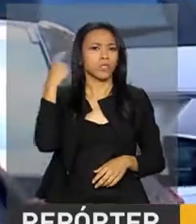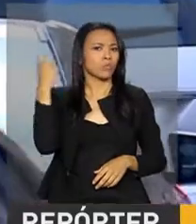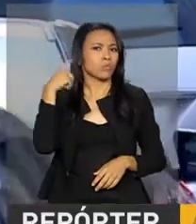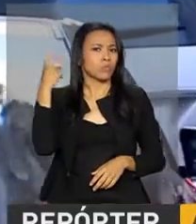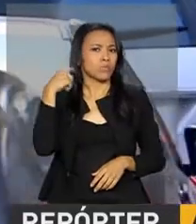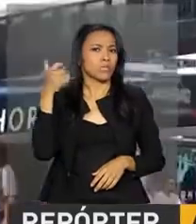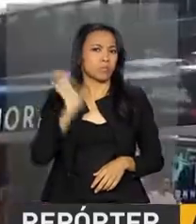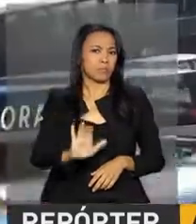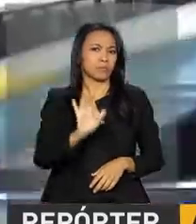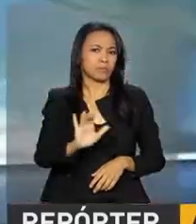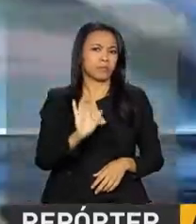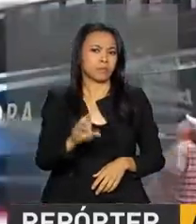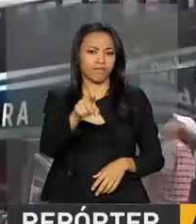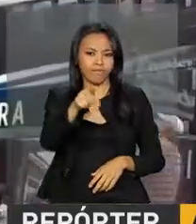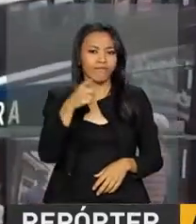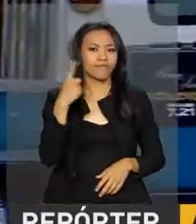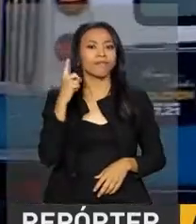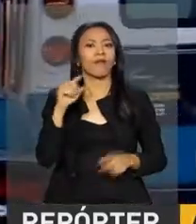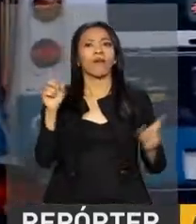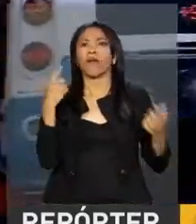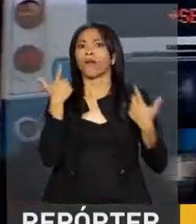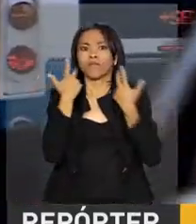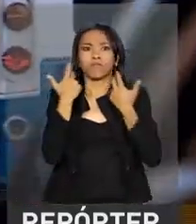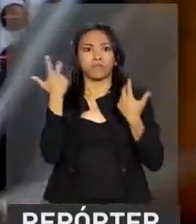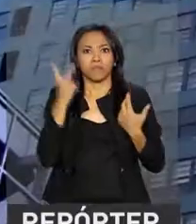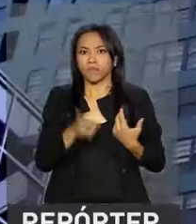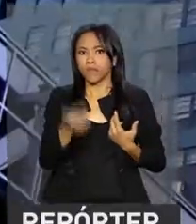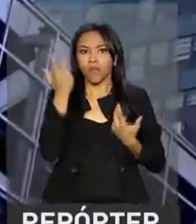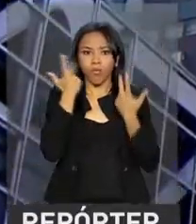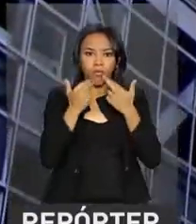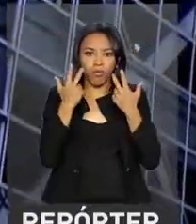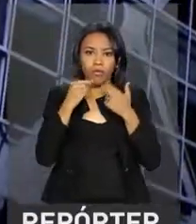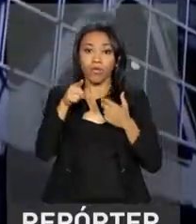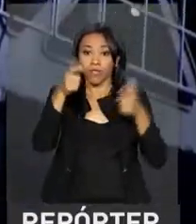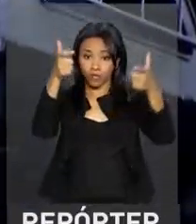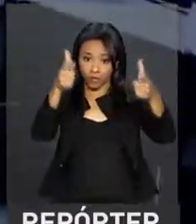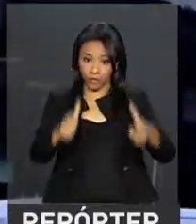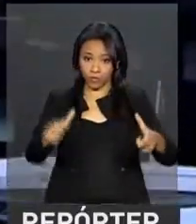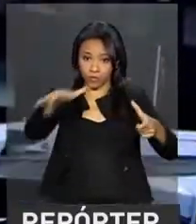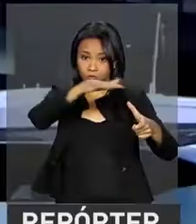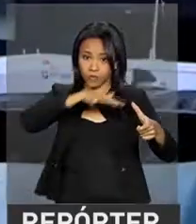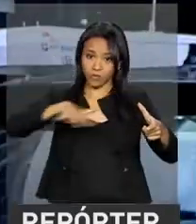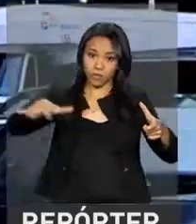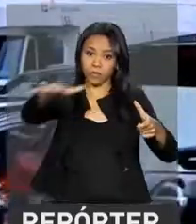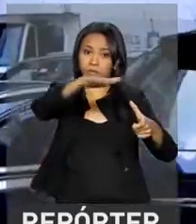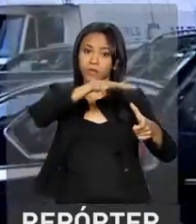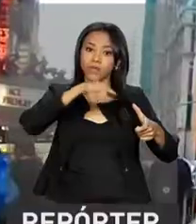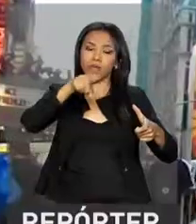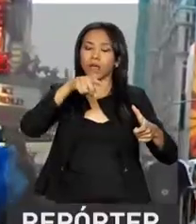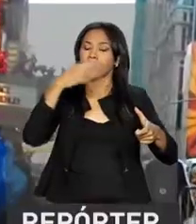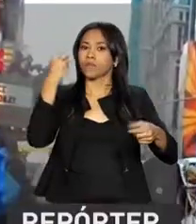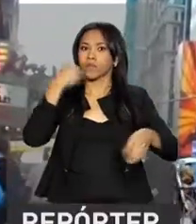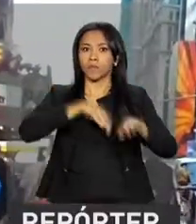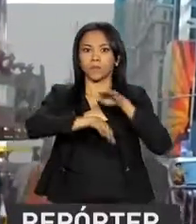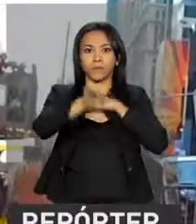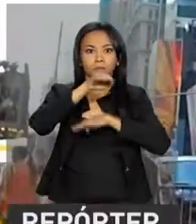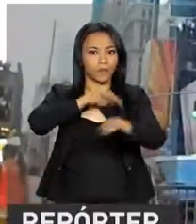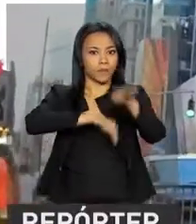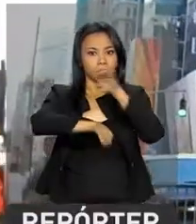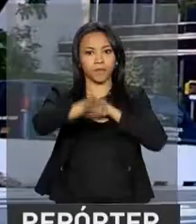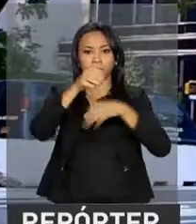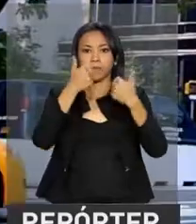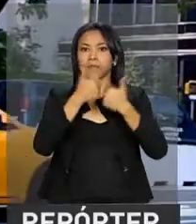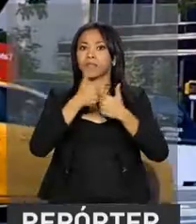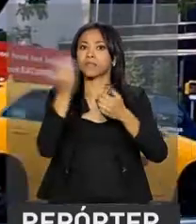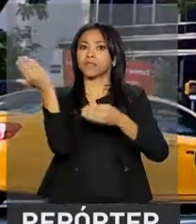buzinas e das sirenes como trilha sonora. Uma vez por ano, Manhattan se transforma de Ilha dos Arranha-Céus e do trânsito de táxis amarelos